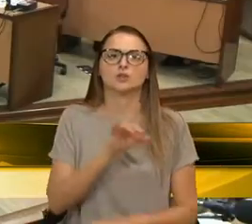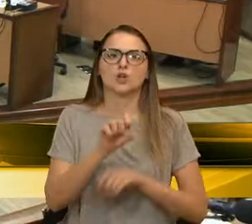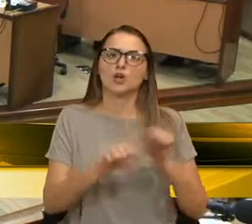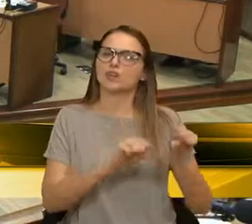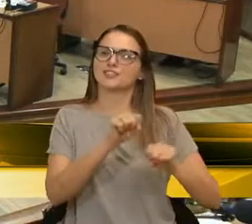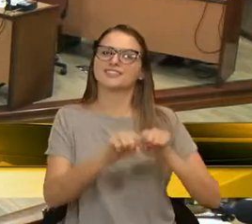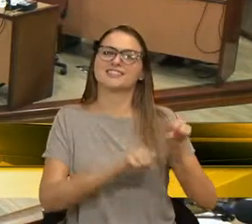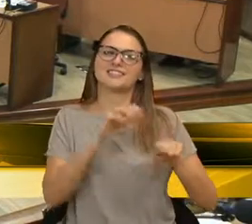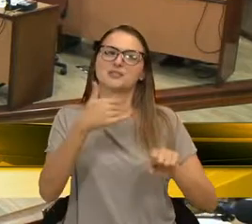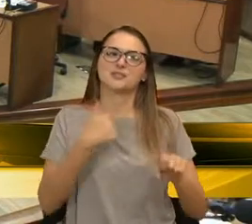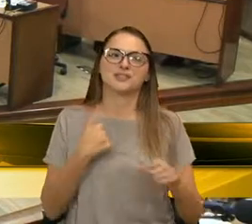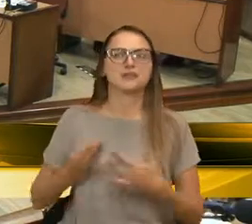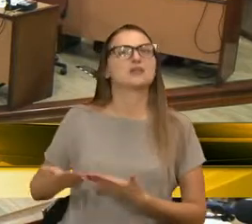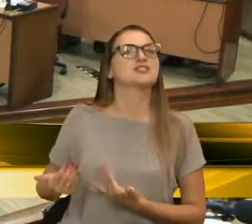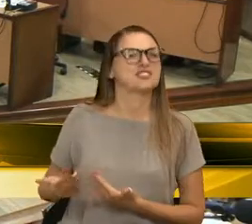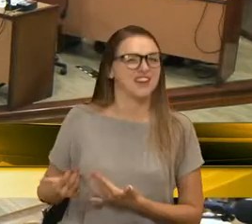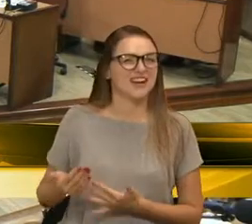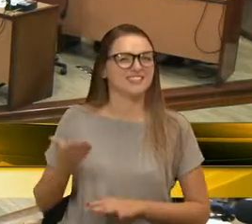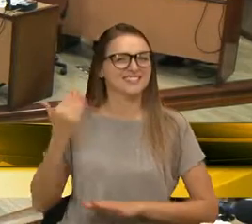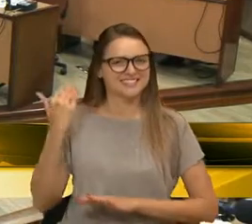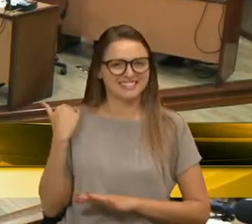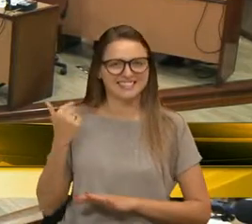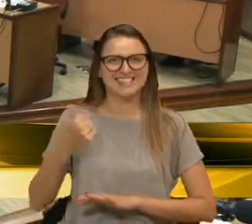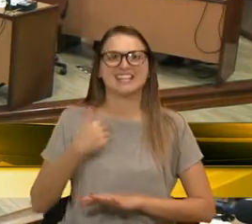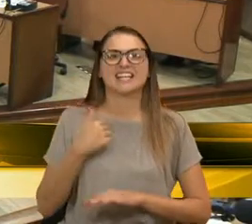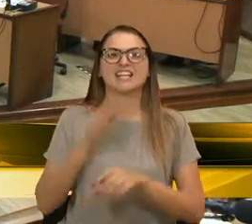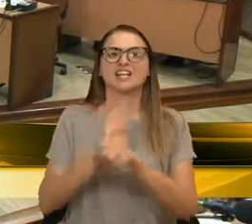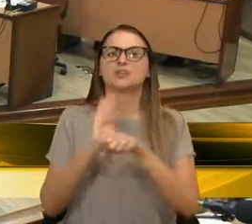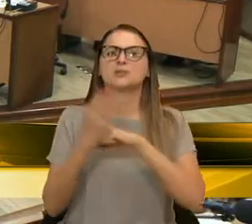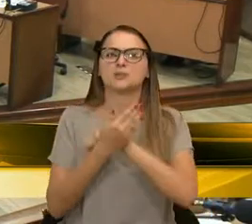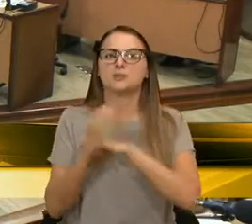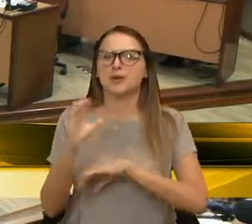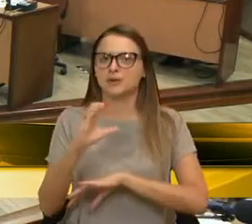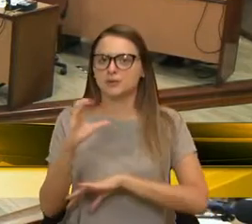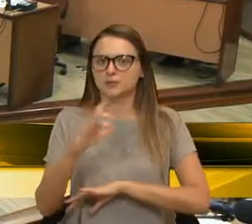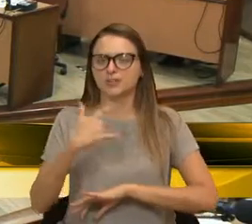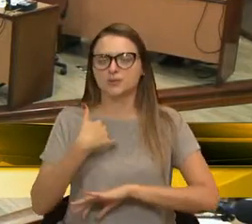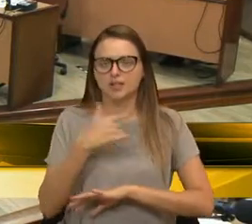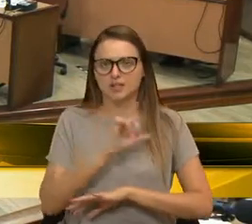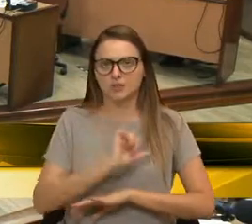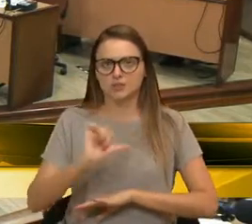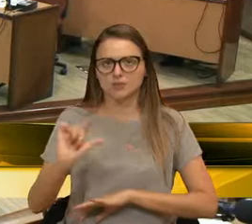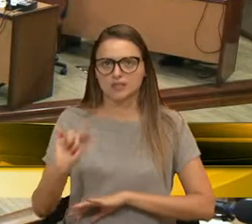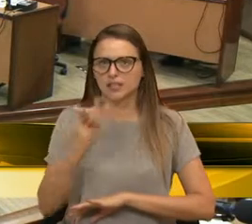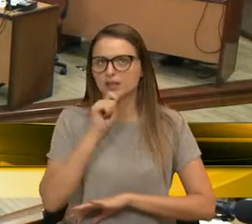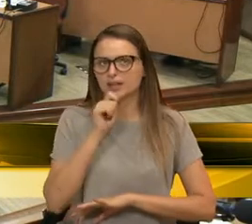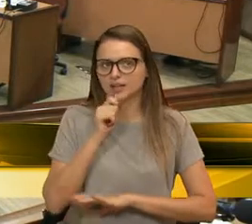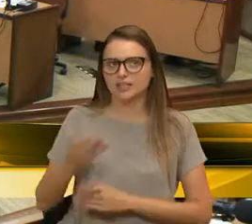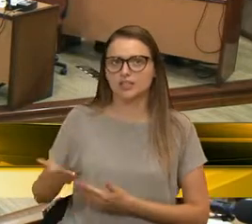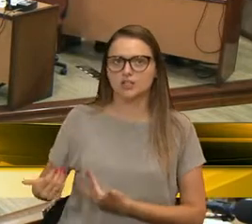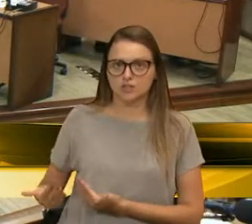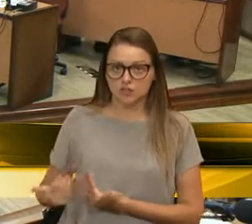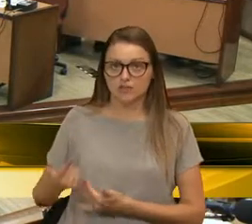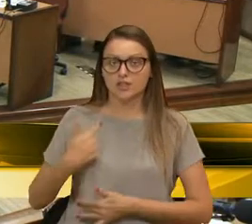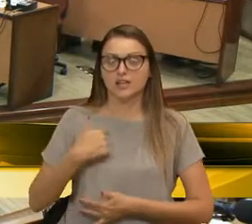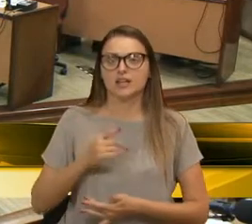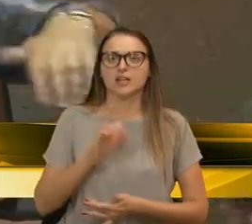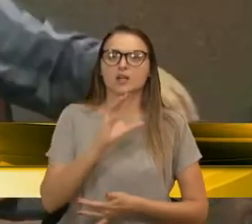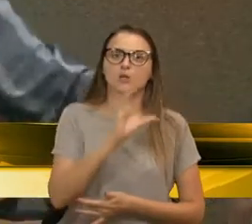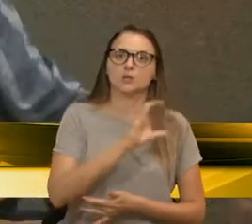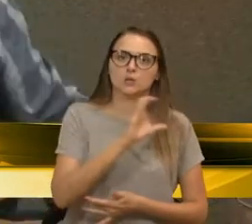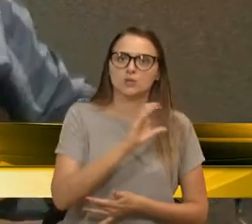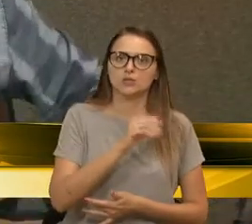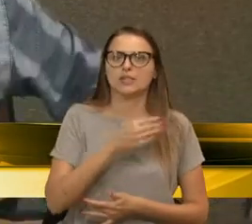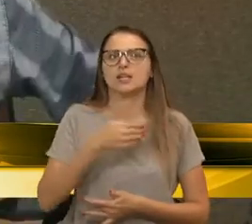minha juventude, né? Eu morava no bairro Cruzeiro, então eu saía, bem jovem ainda, saía do bairro Cruzeiro e ia trabalhar